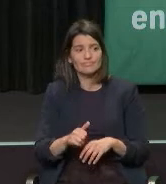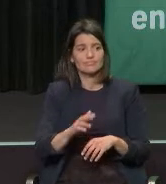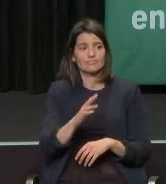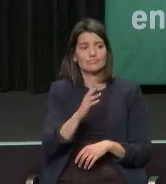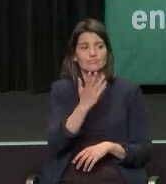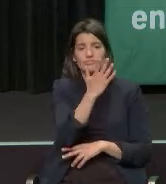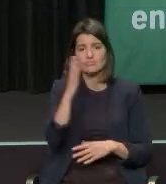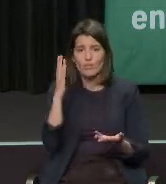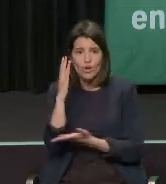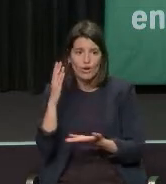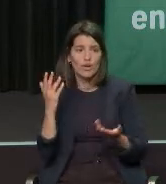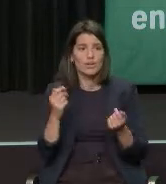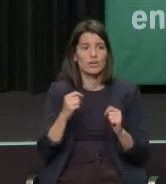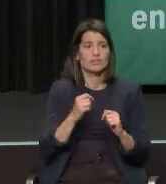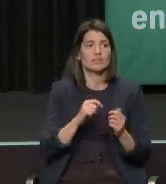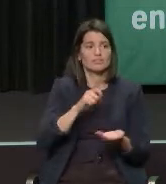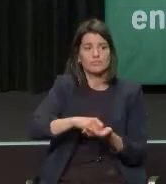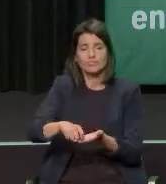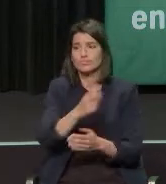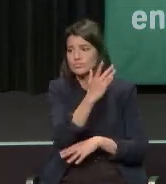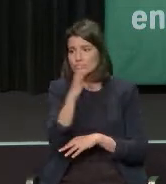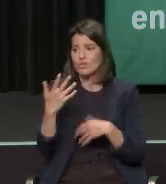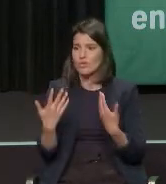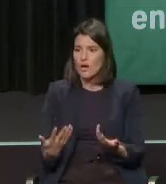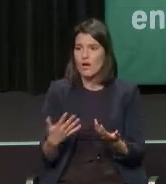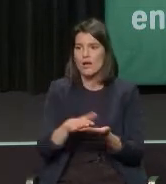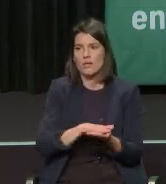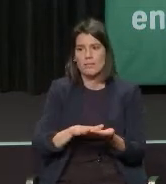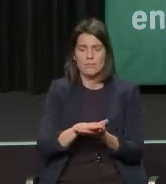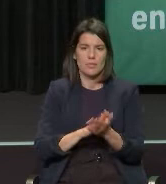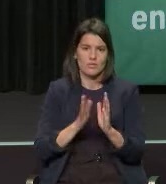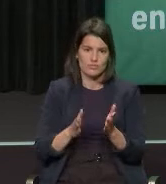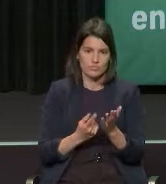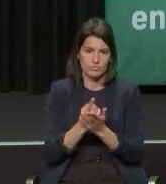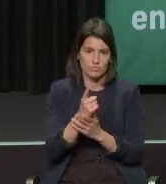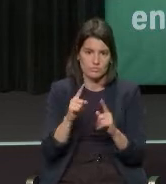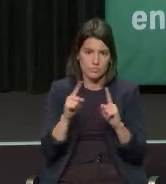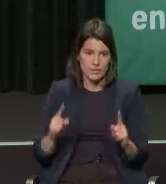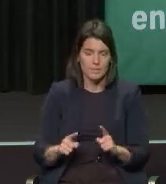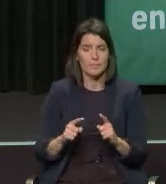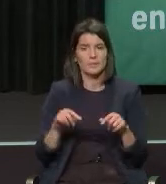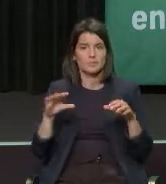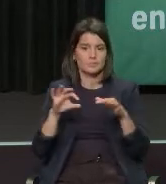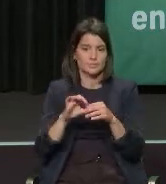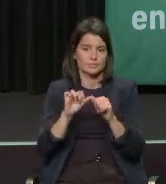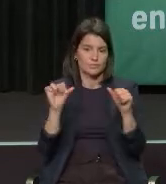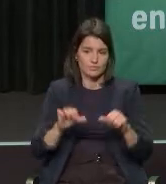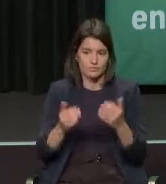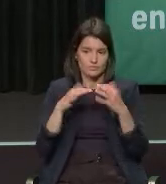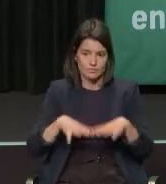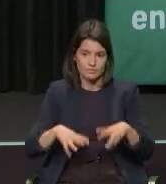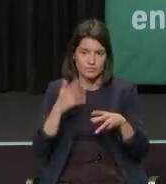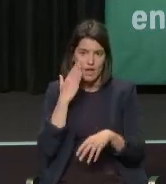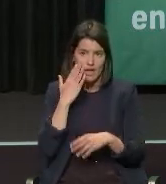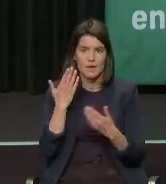as autorizações de arborização, têm hoje já uma base geográfica, faz parte do tal sistema de informação que nós temos em desenvolvimento. Portanto, nós temos uma série